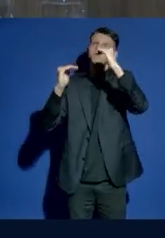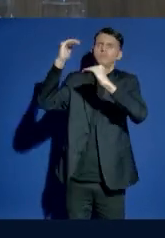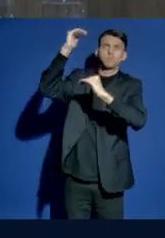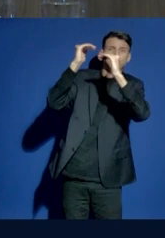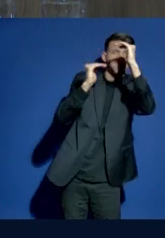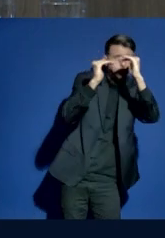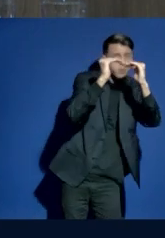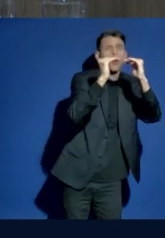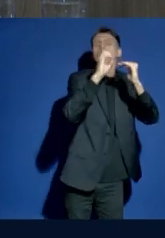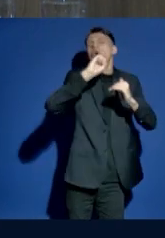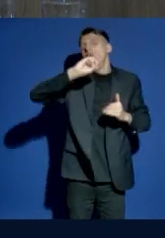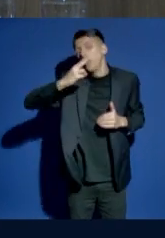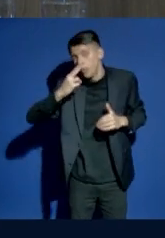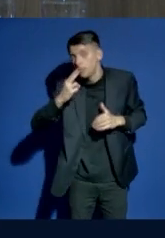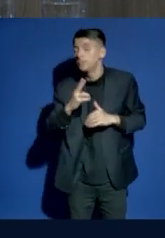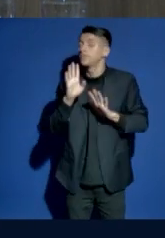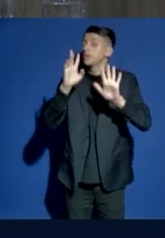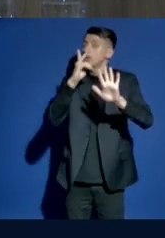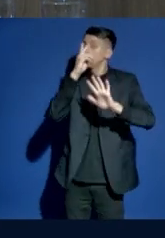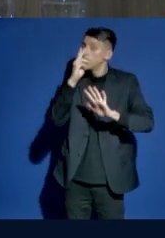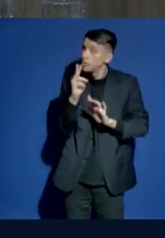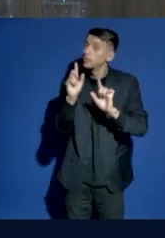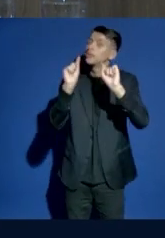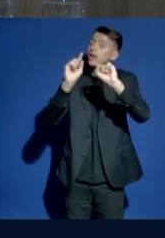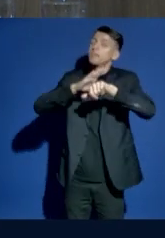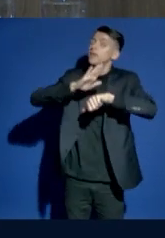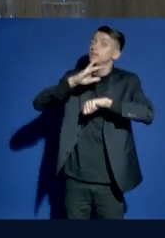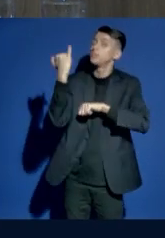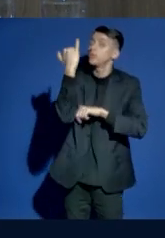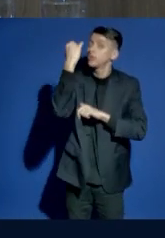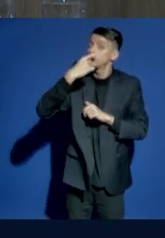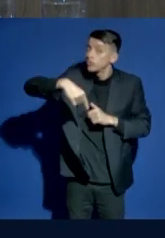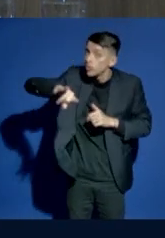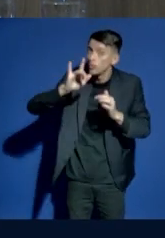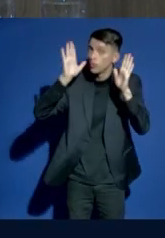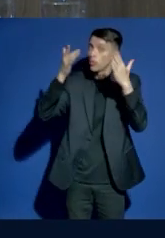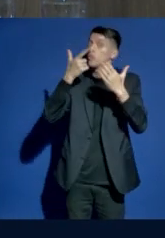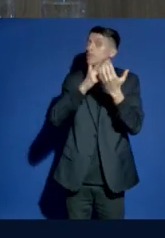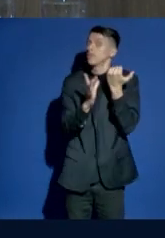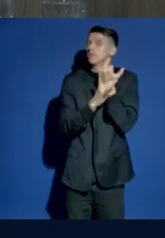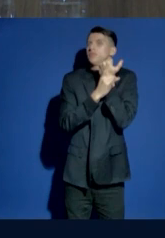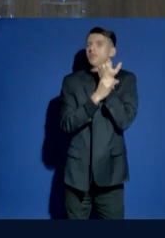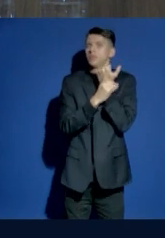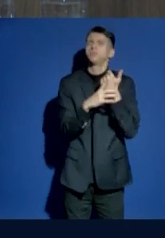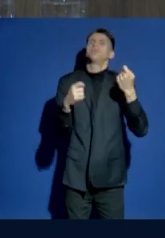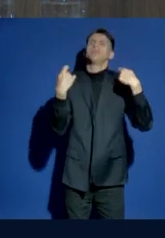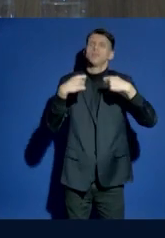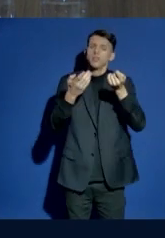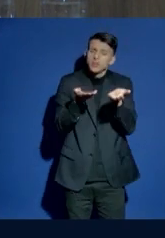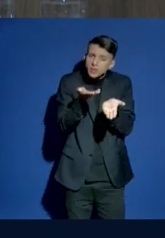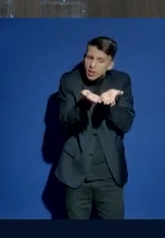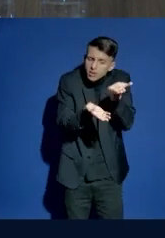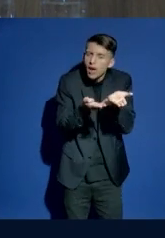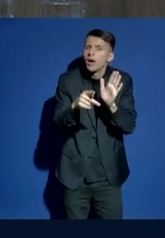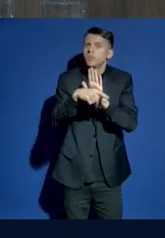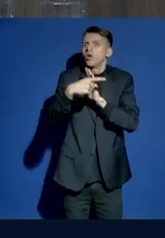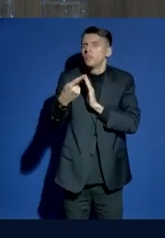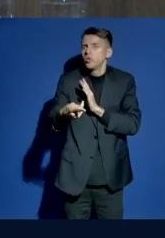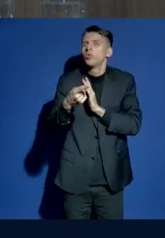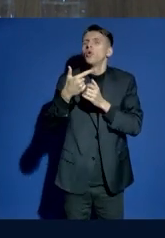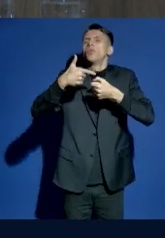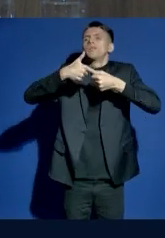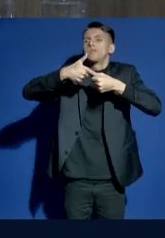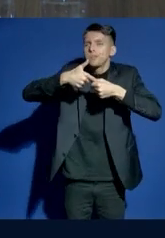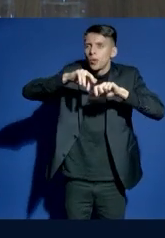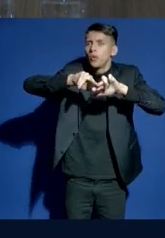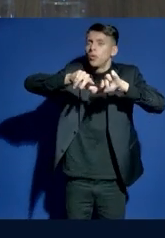globais. Então, isso é a sinalização mais importante que se precisa para ter segurança, né? Você tem que tratar o combustível fóssil da